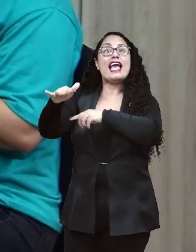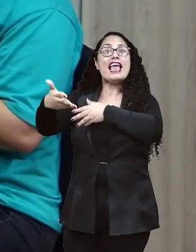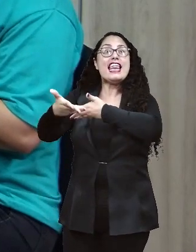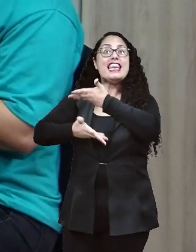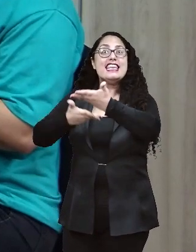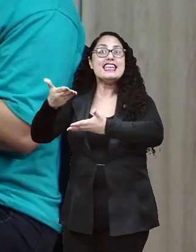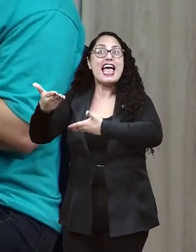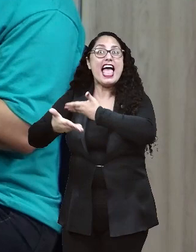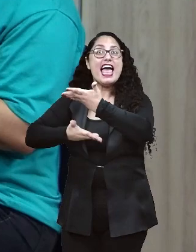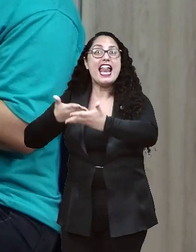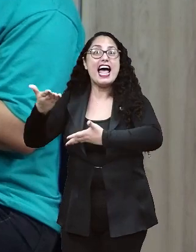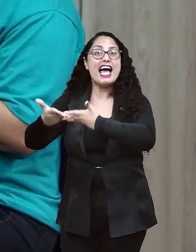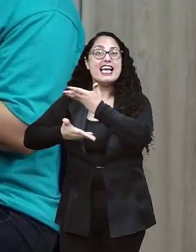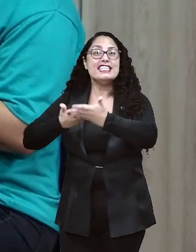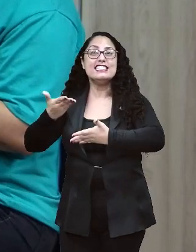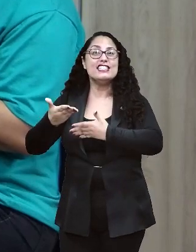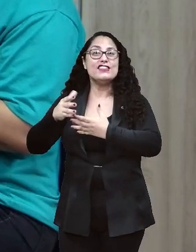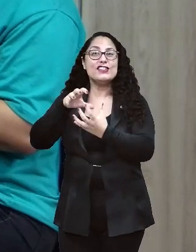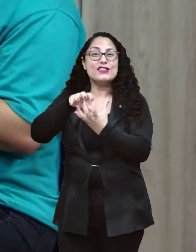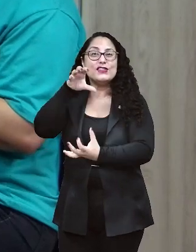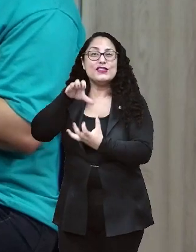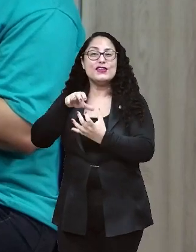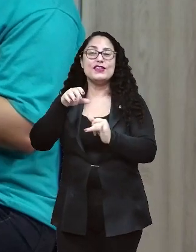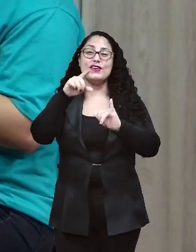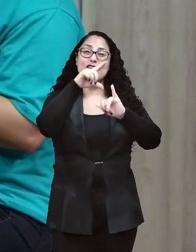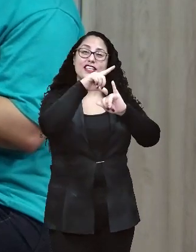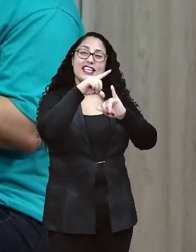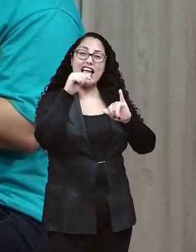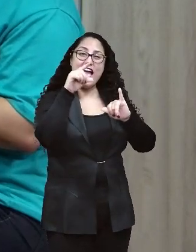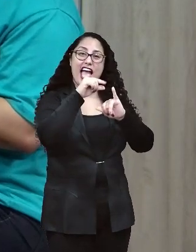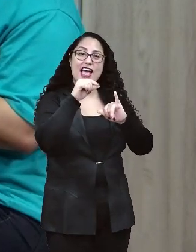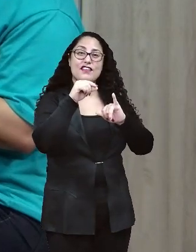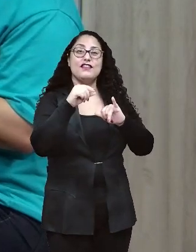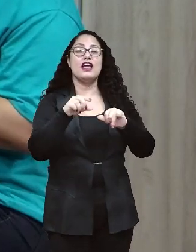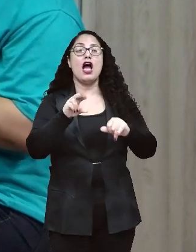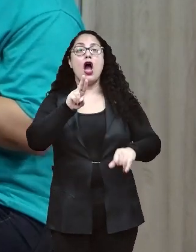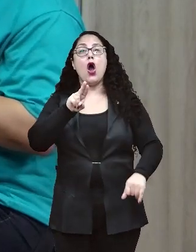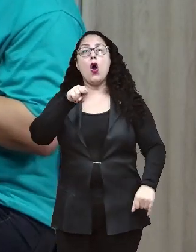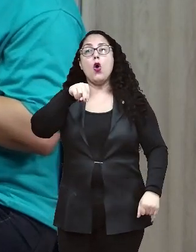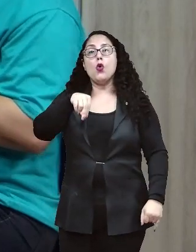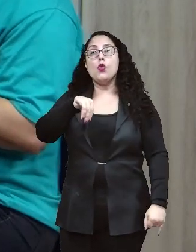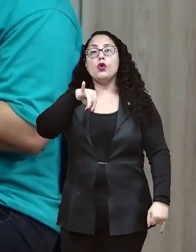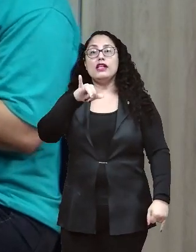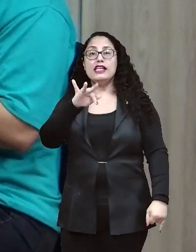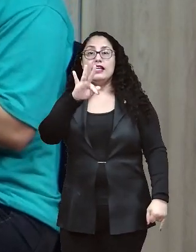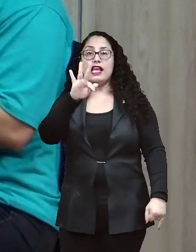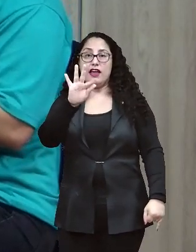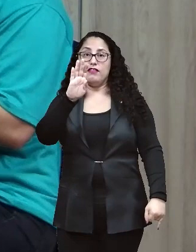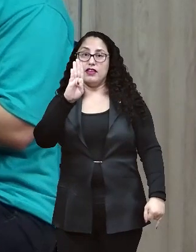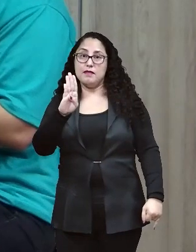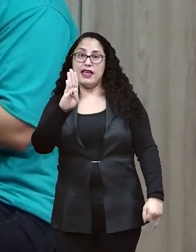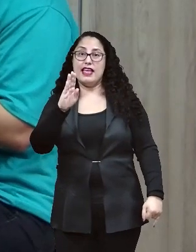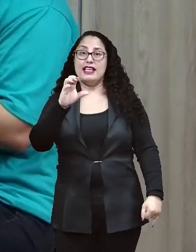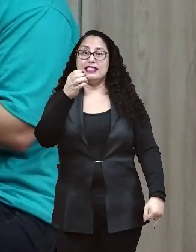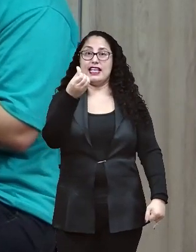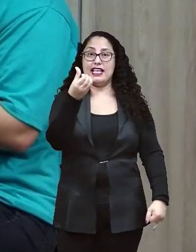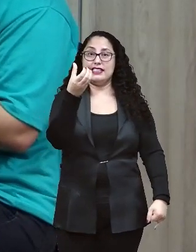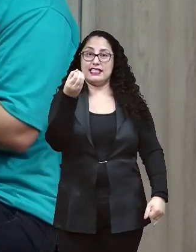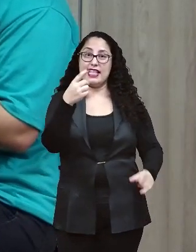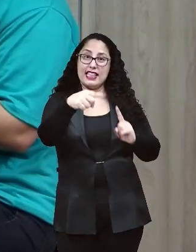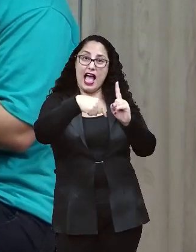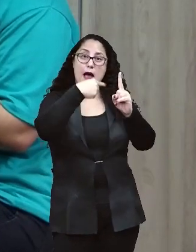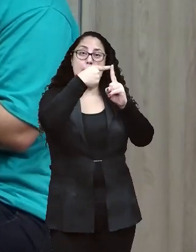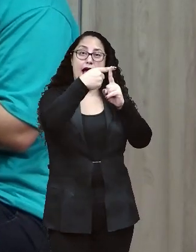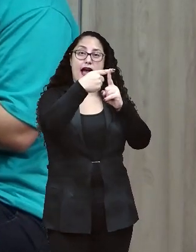Interativa do Idoso. Olha que coisa boa. O IFB, a UniFB 60+. Onde nós iremos